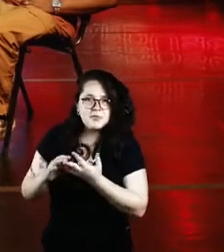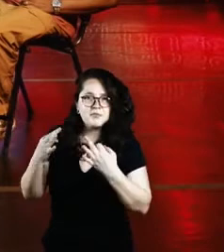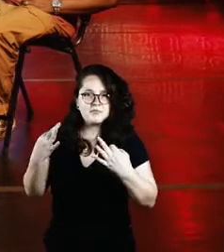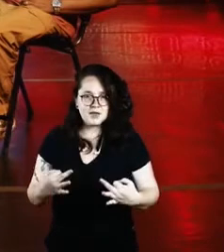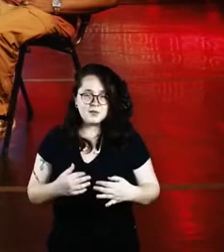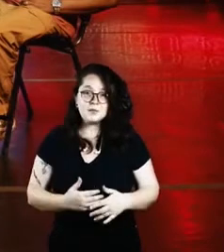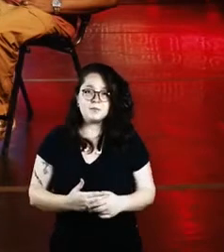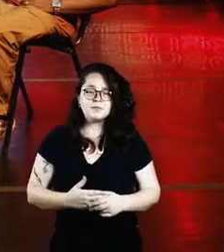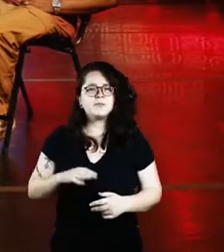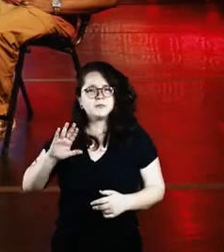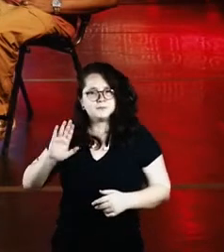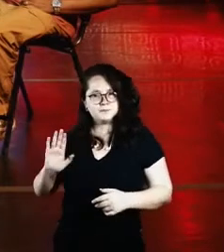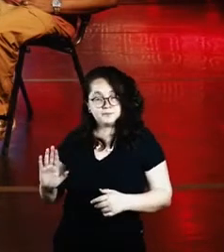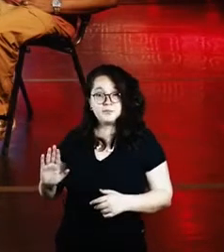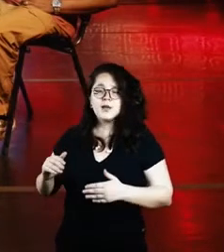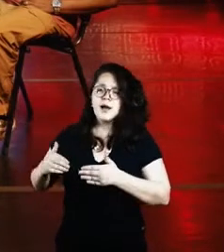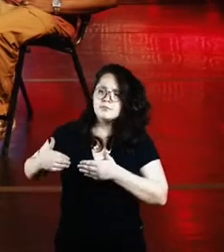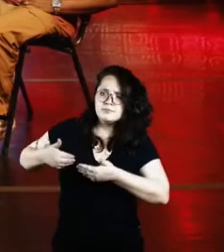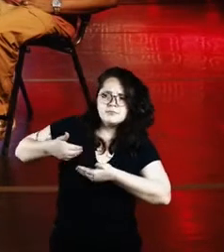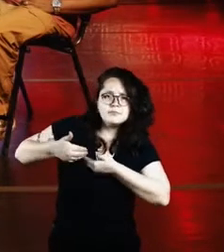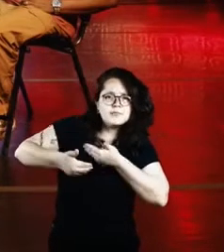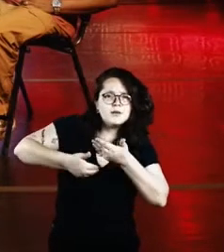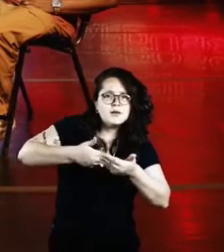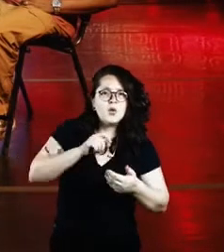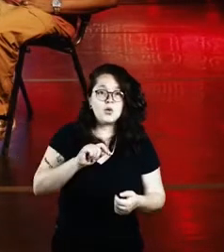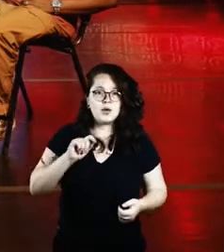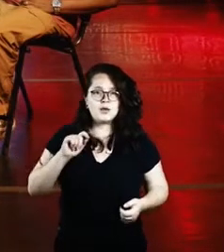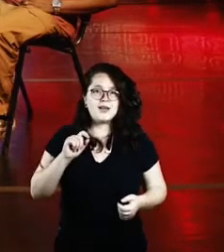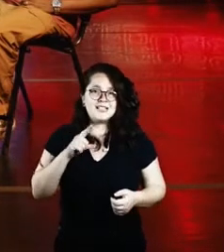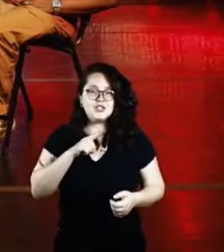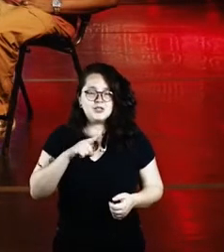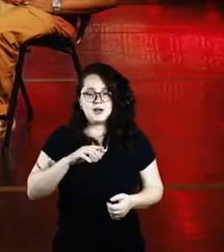surgir o black, o funk,